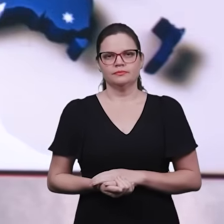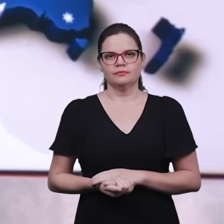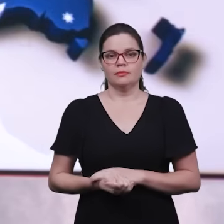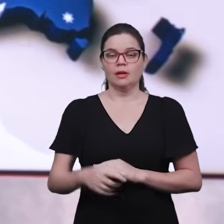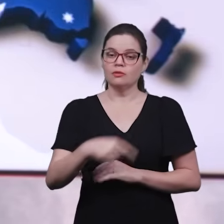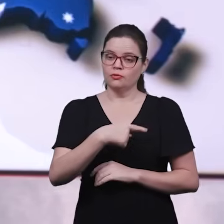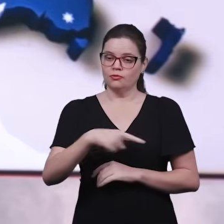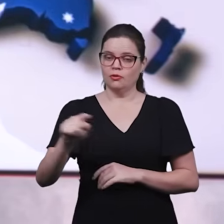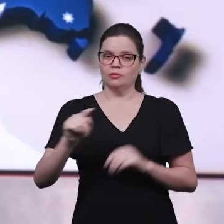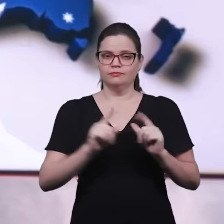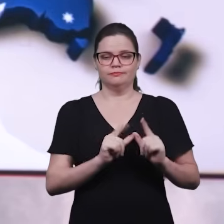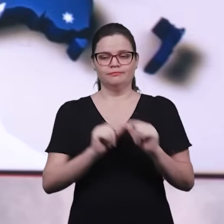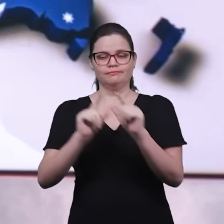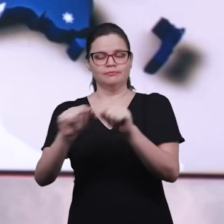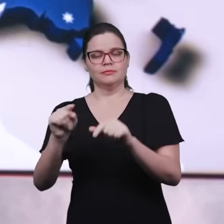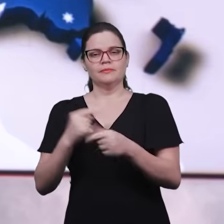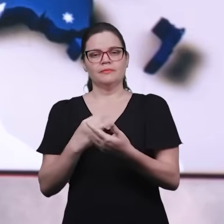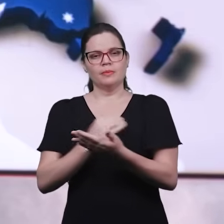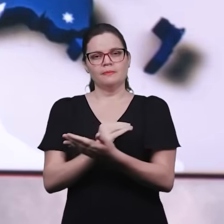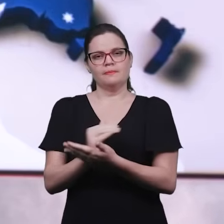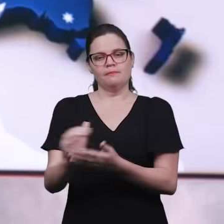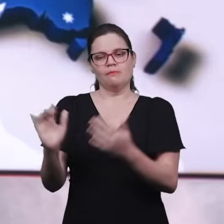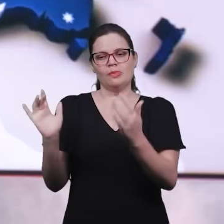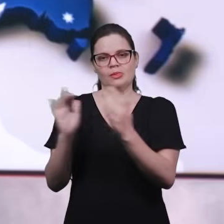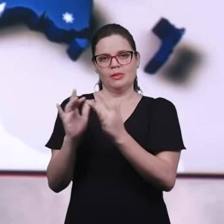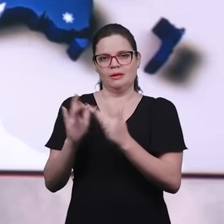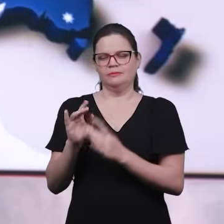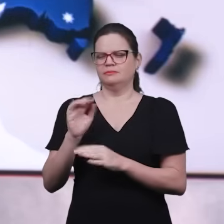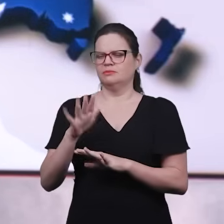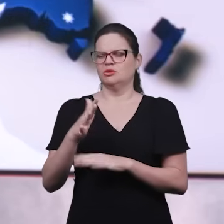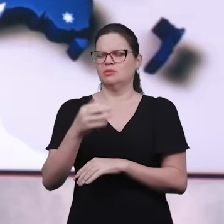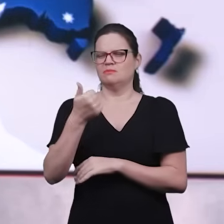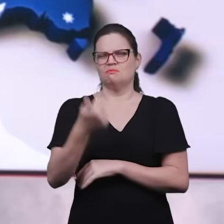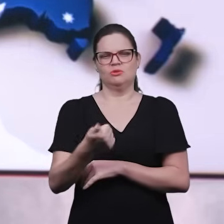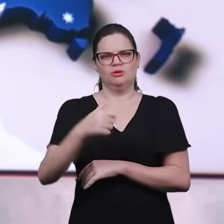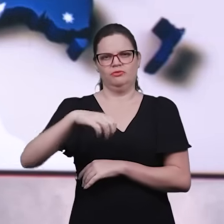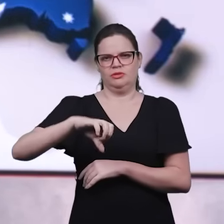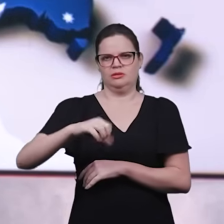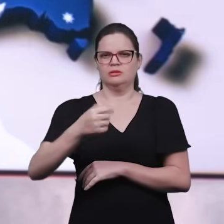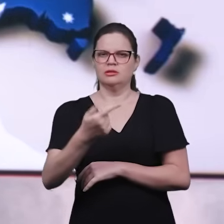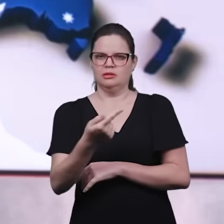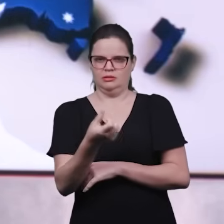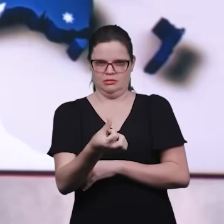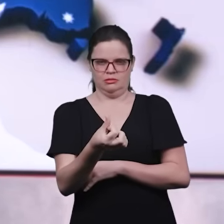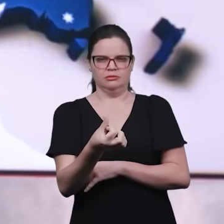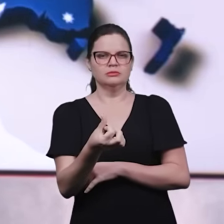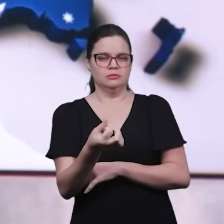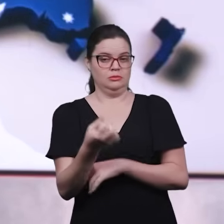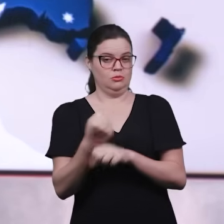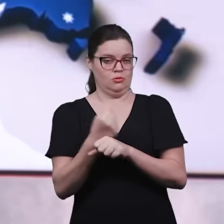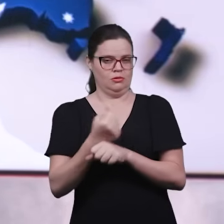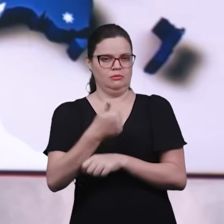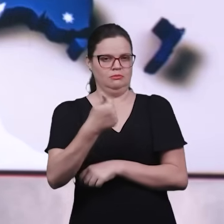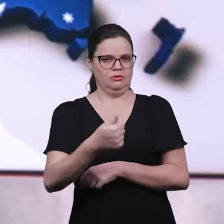ele começou a primeiros contatos, isso em 1976.